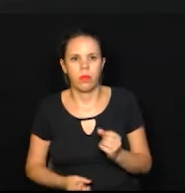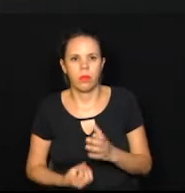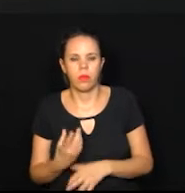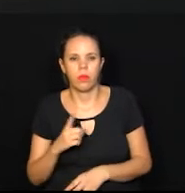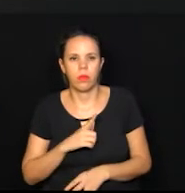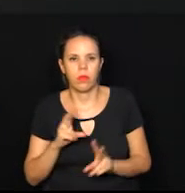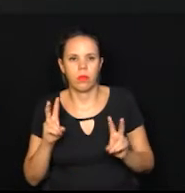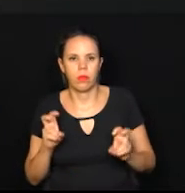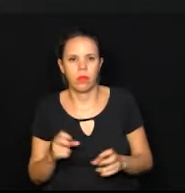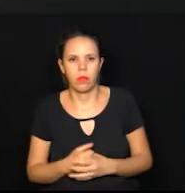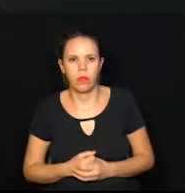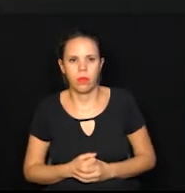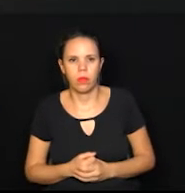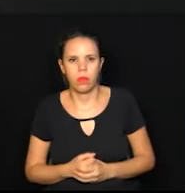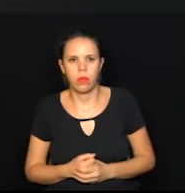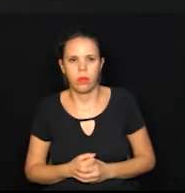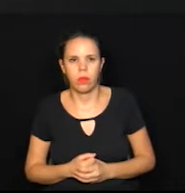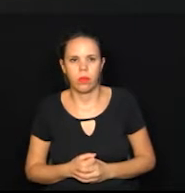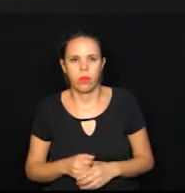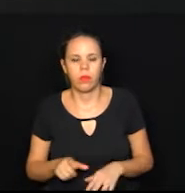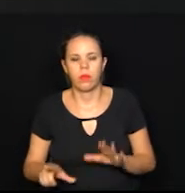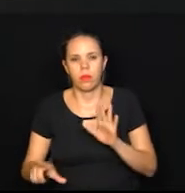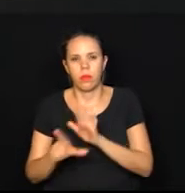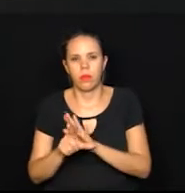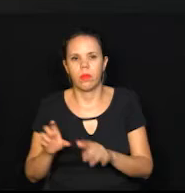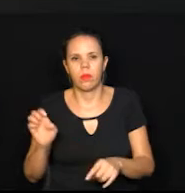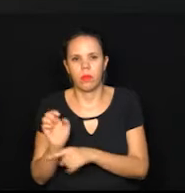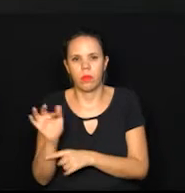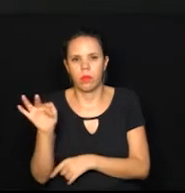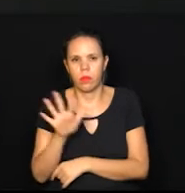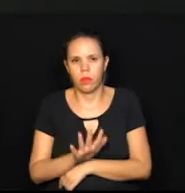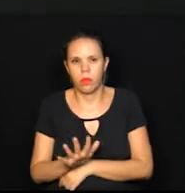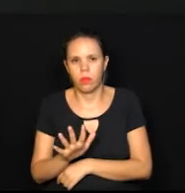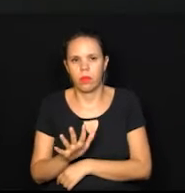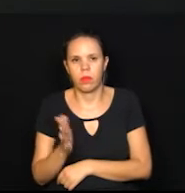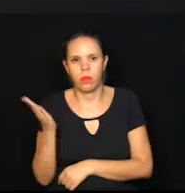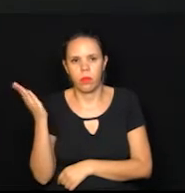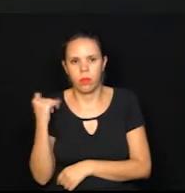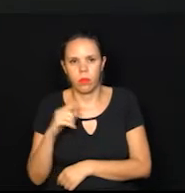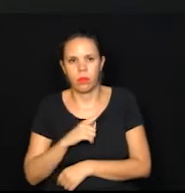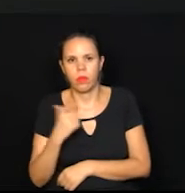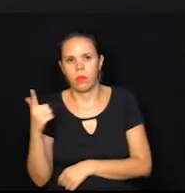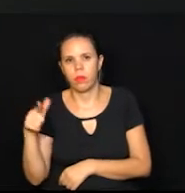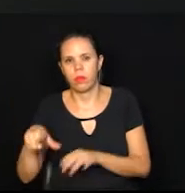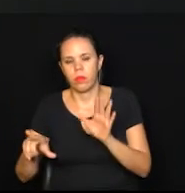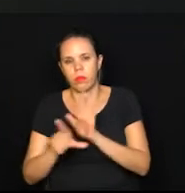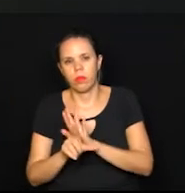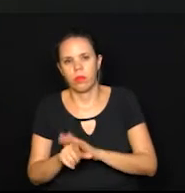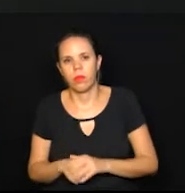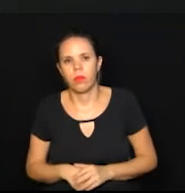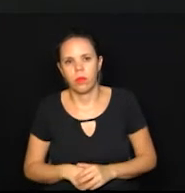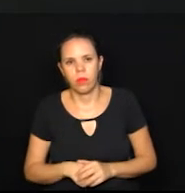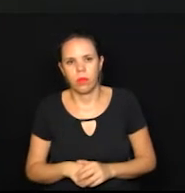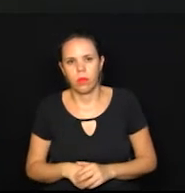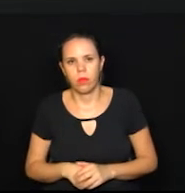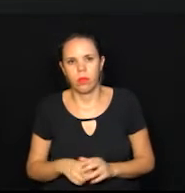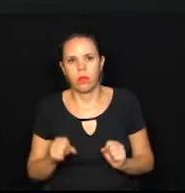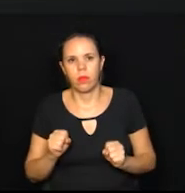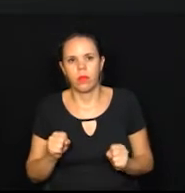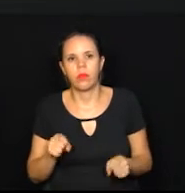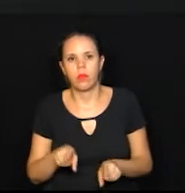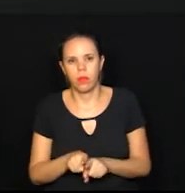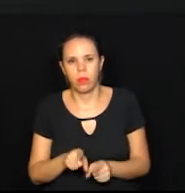em relação a leis estaduais ou mesmo federais, porque sabemos que existem outras leis em outras instâncias